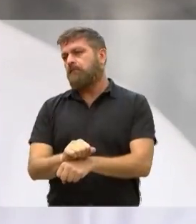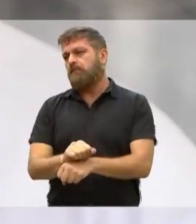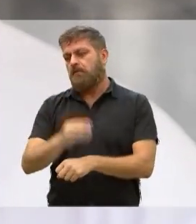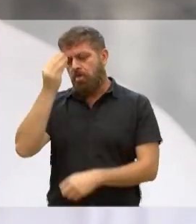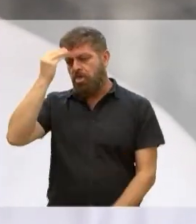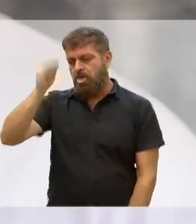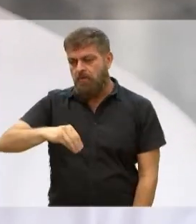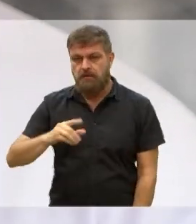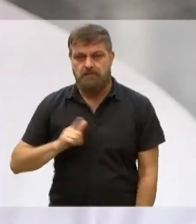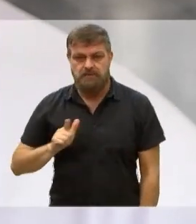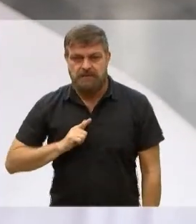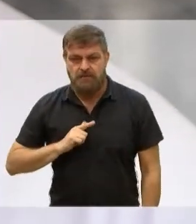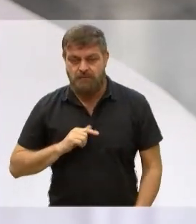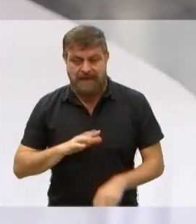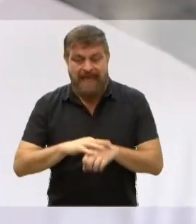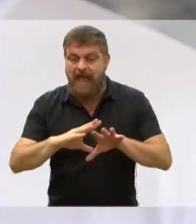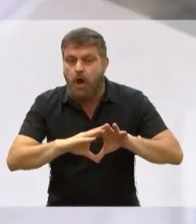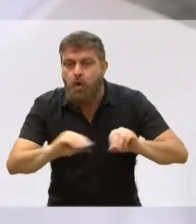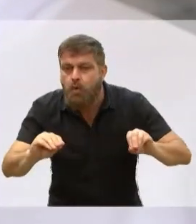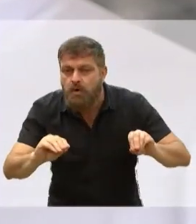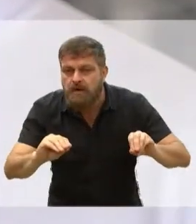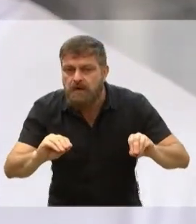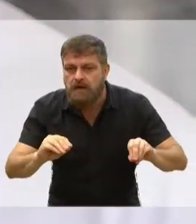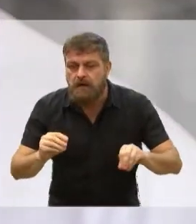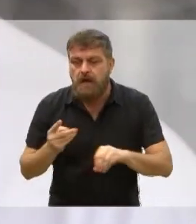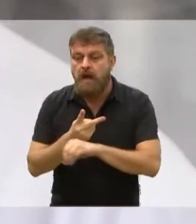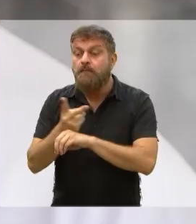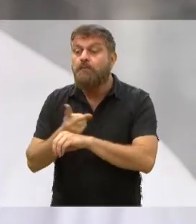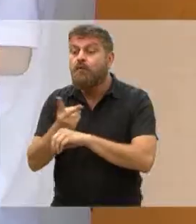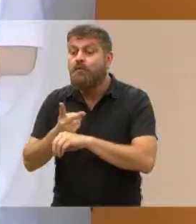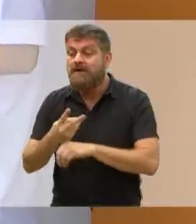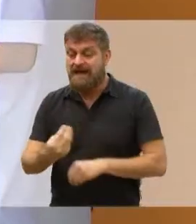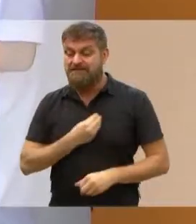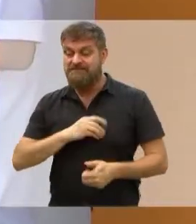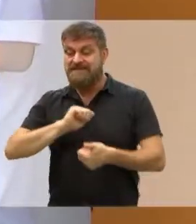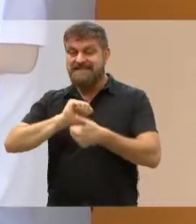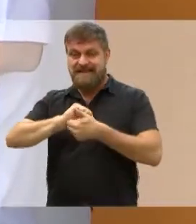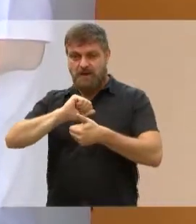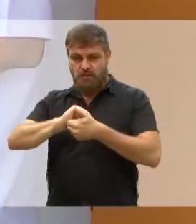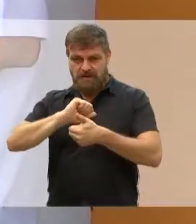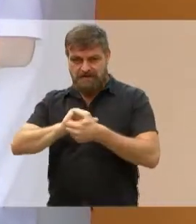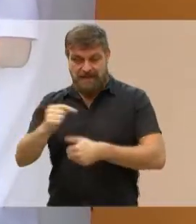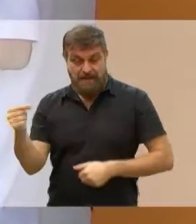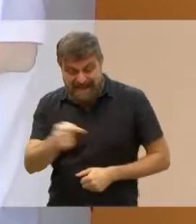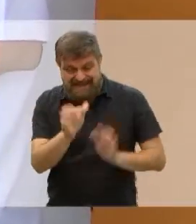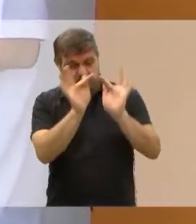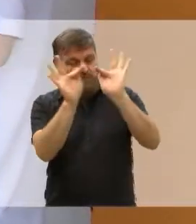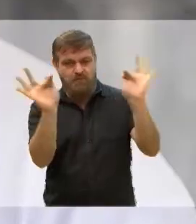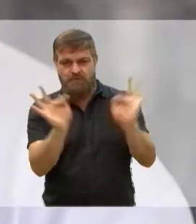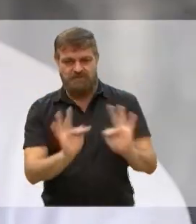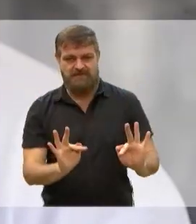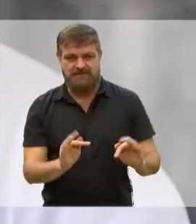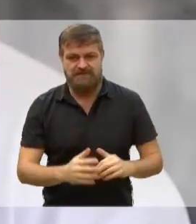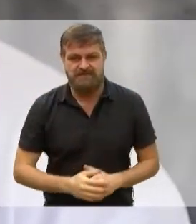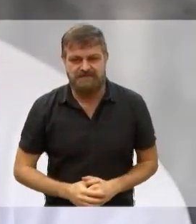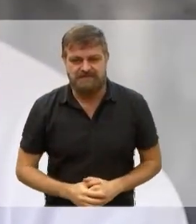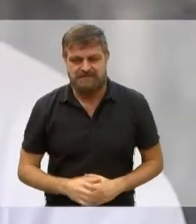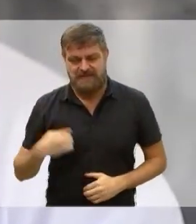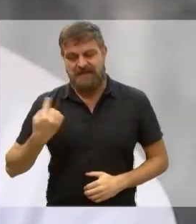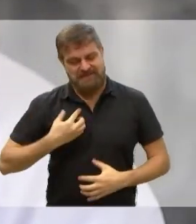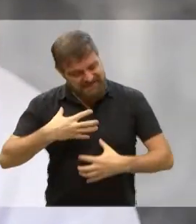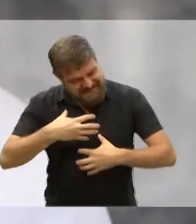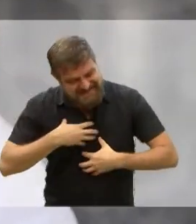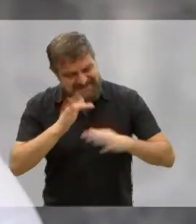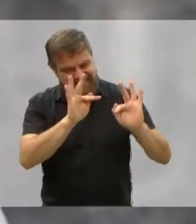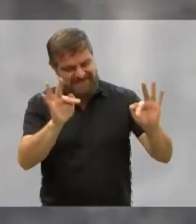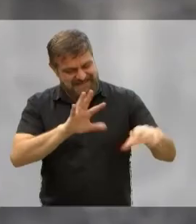E não é a busca pela cura, né? É a busca por qualidade de vida, porque eles são muito felizes. E nos